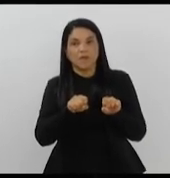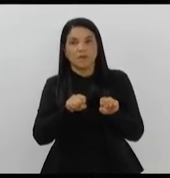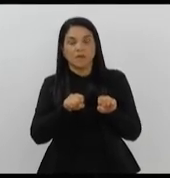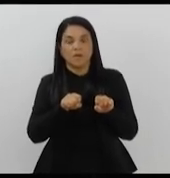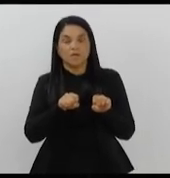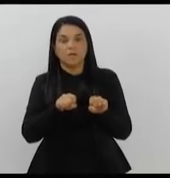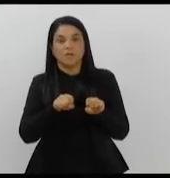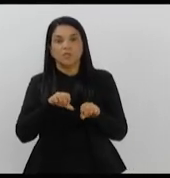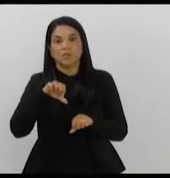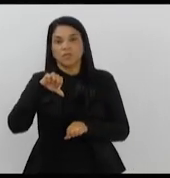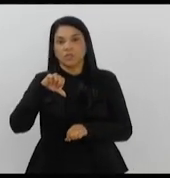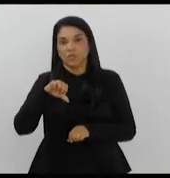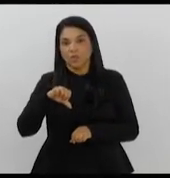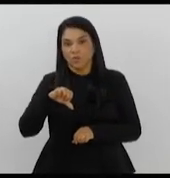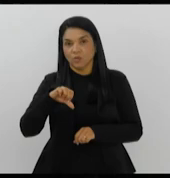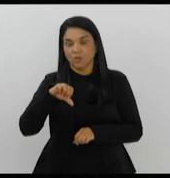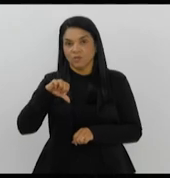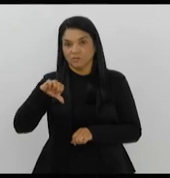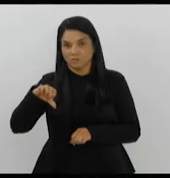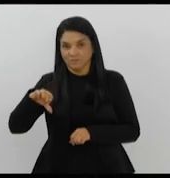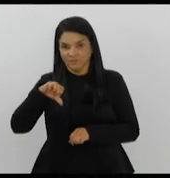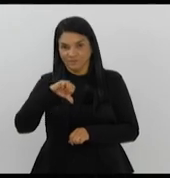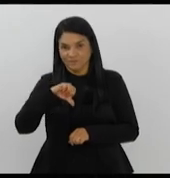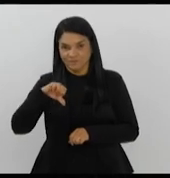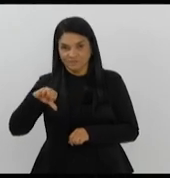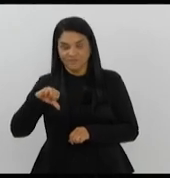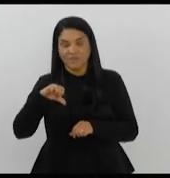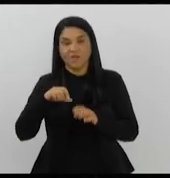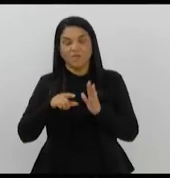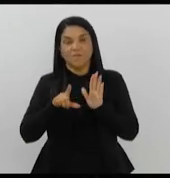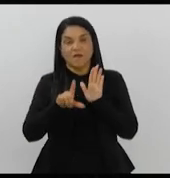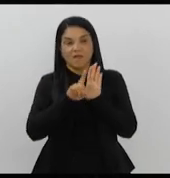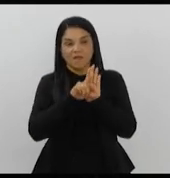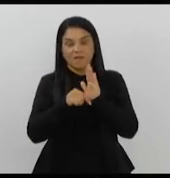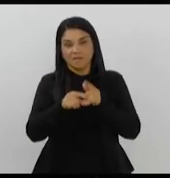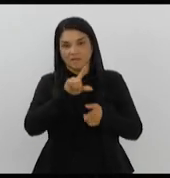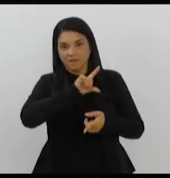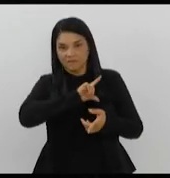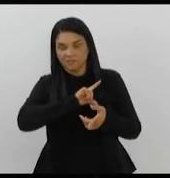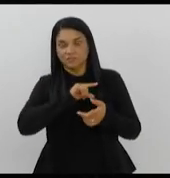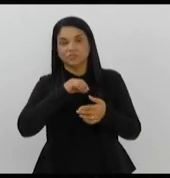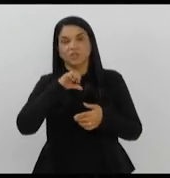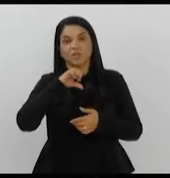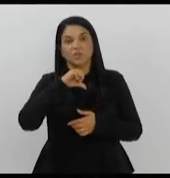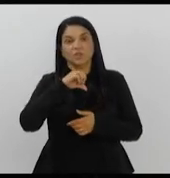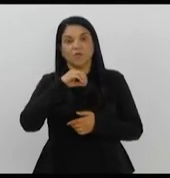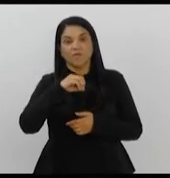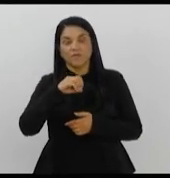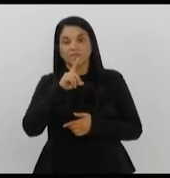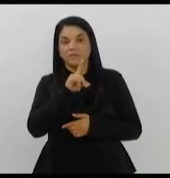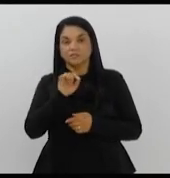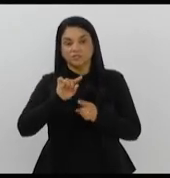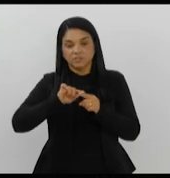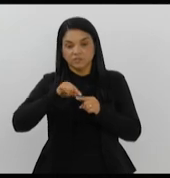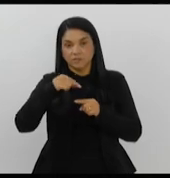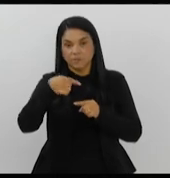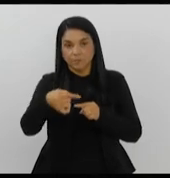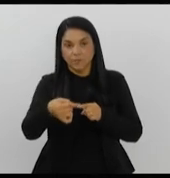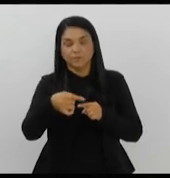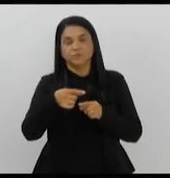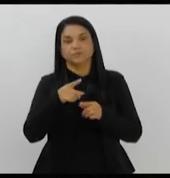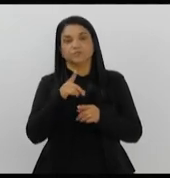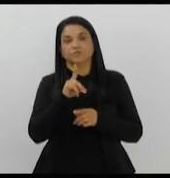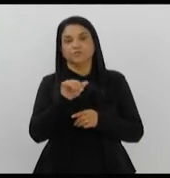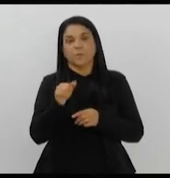nonagesimal. Uma lei aprovada no ano anterior só entra em vigor 90 dias após 1º de